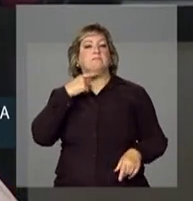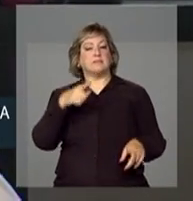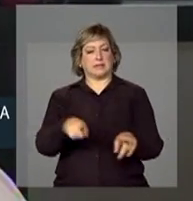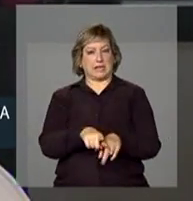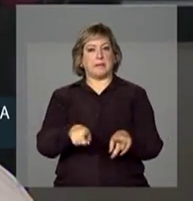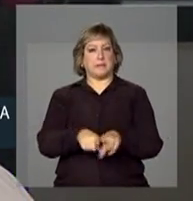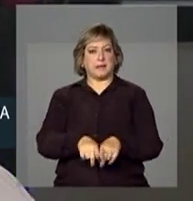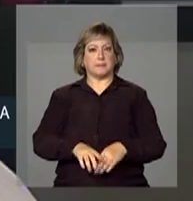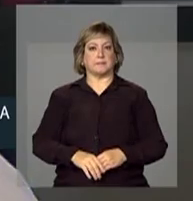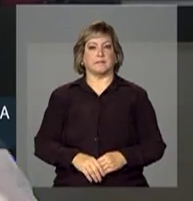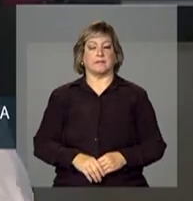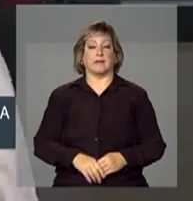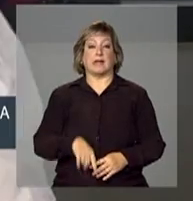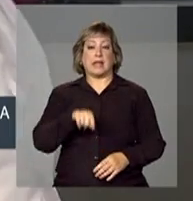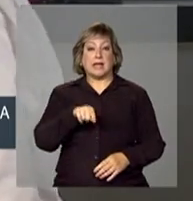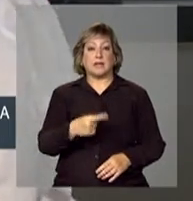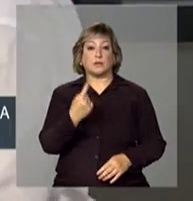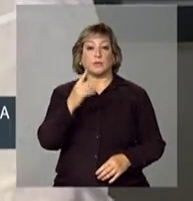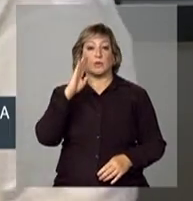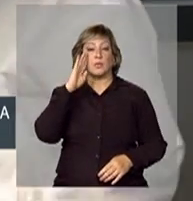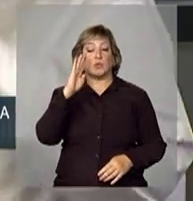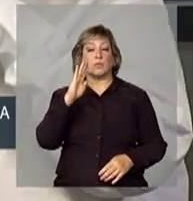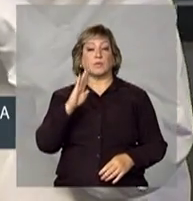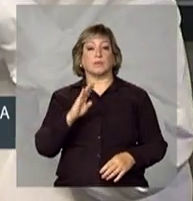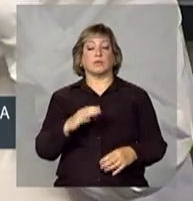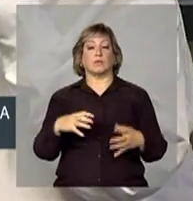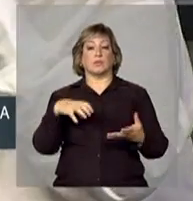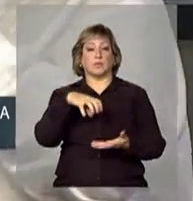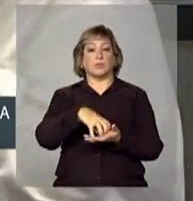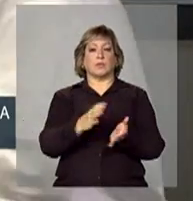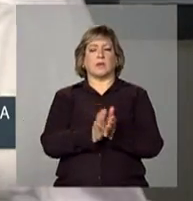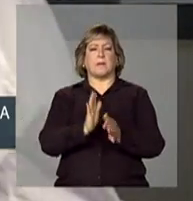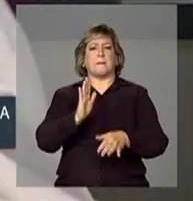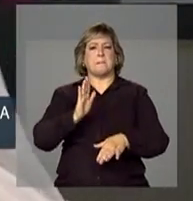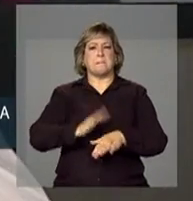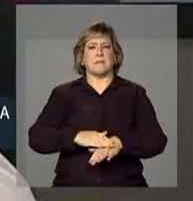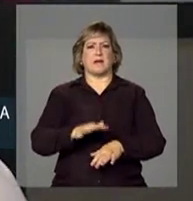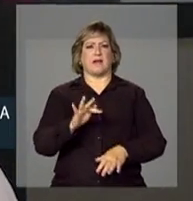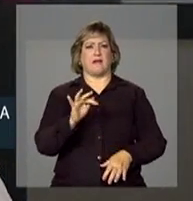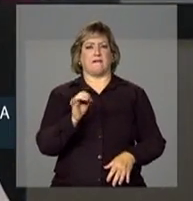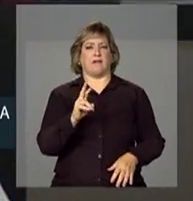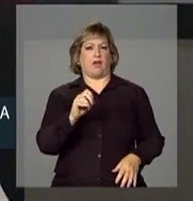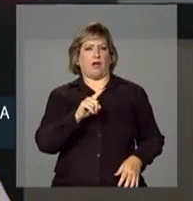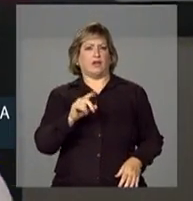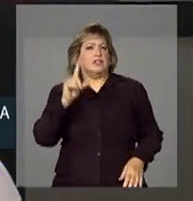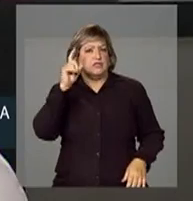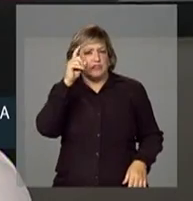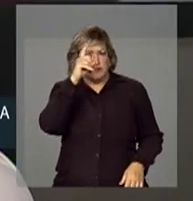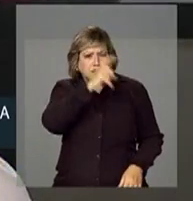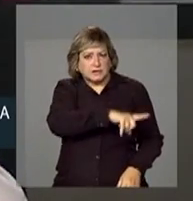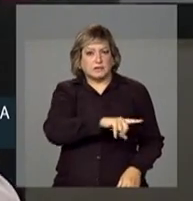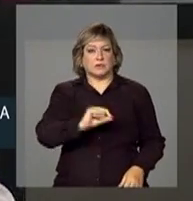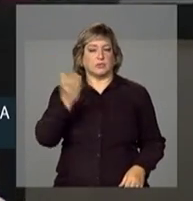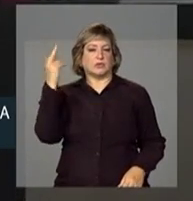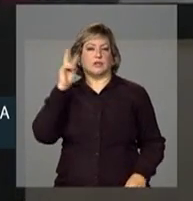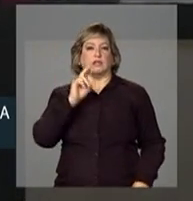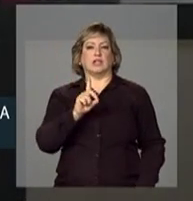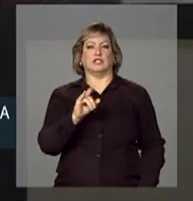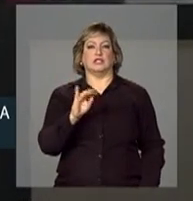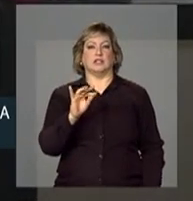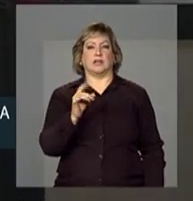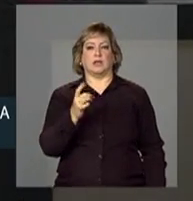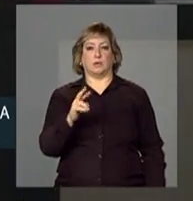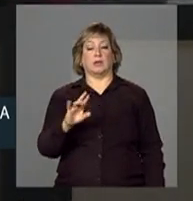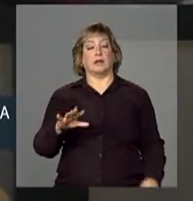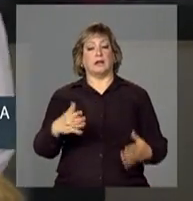diria também que ele foi um dos organismos mais ferozes no interior da estrutura de repressão da ditadura. Então,